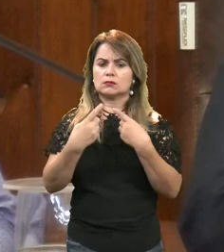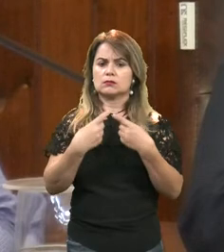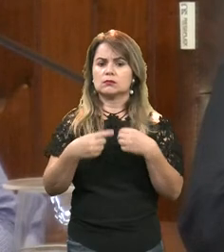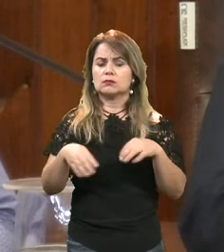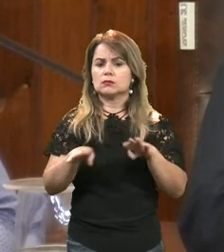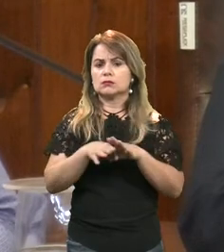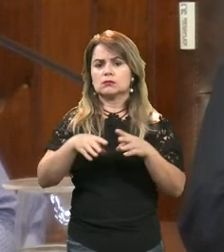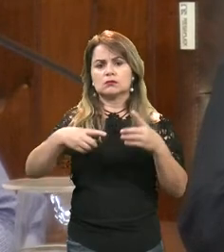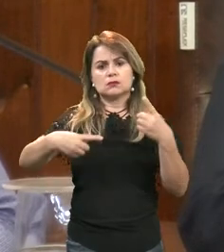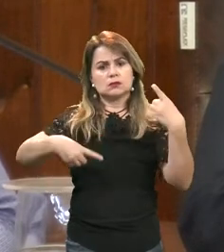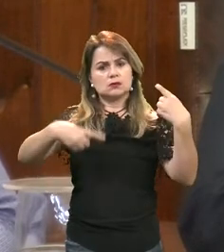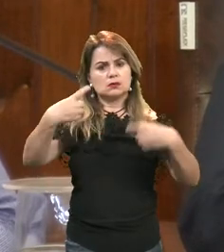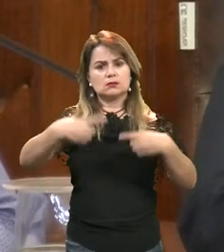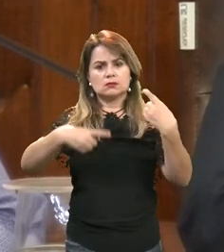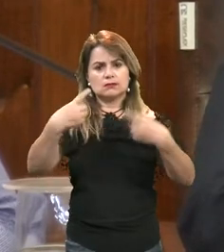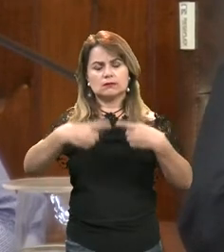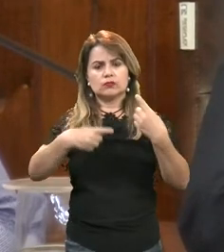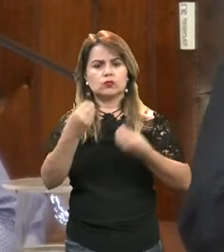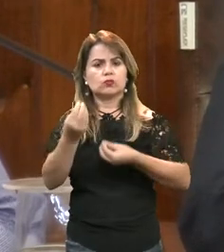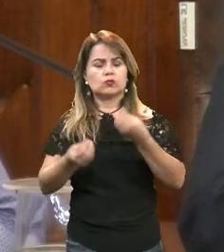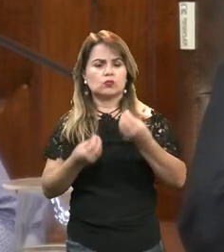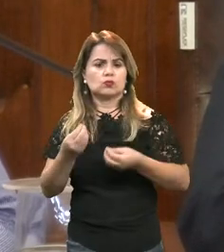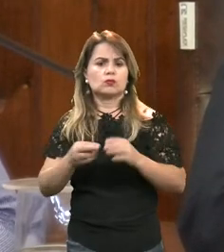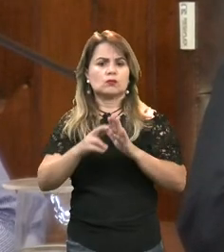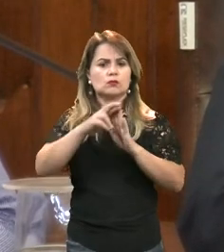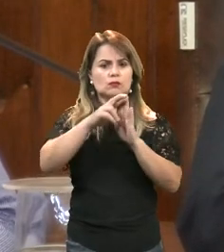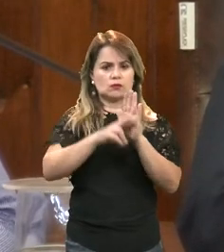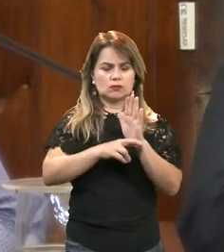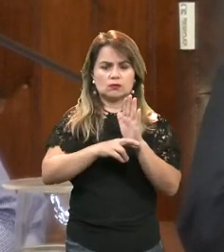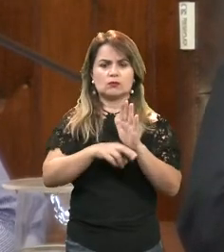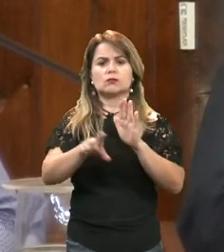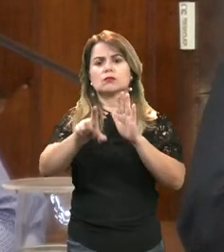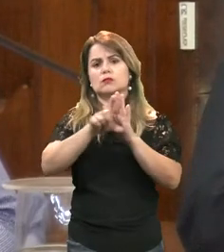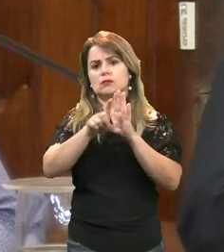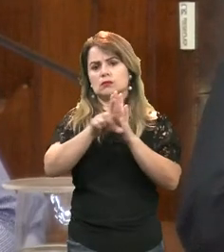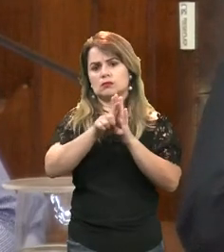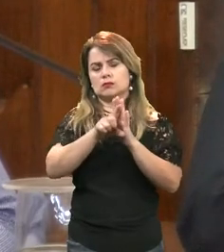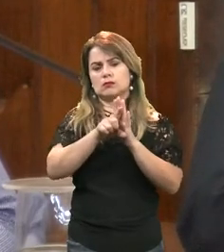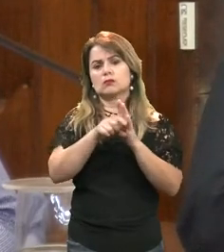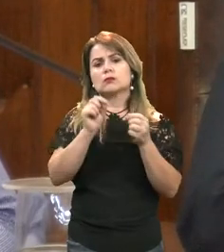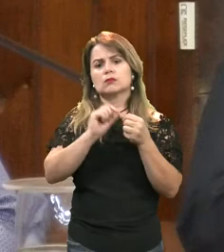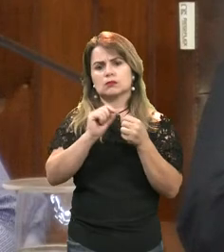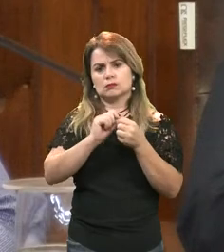desafios para a regulamentação de que precisamos.